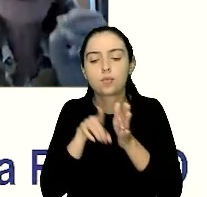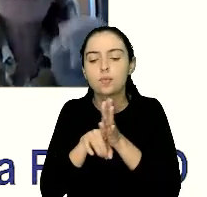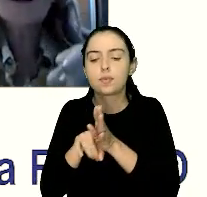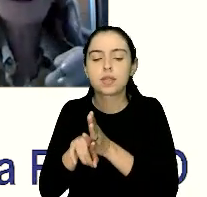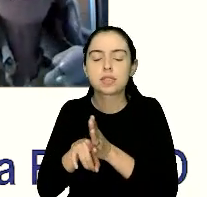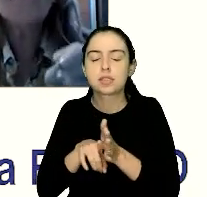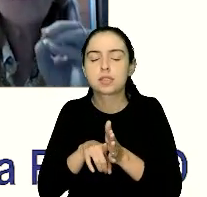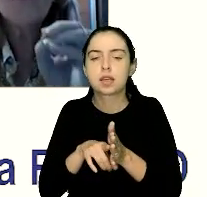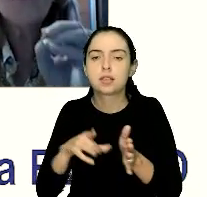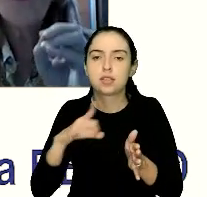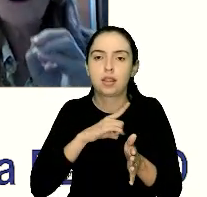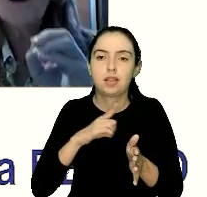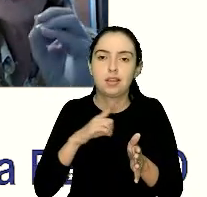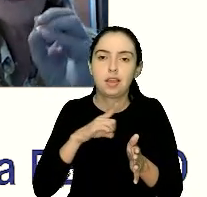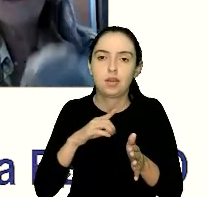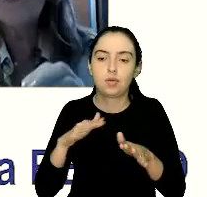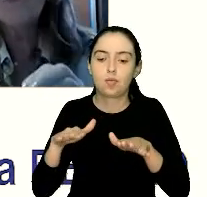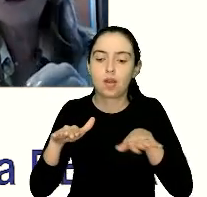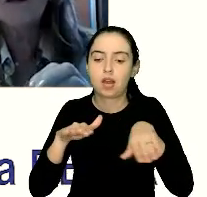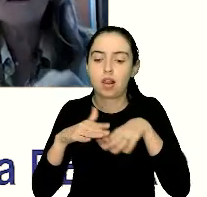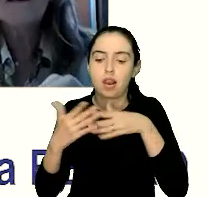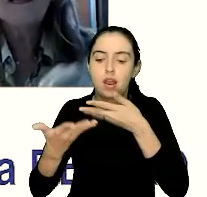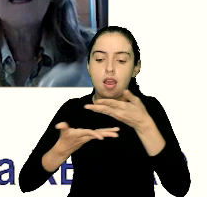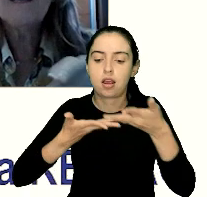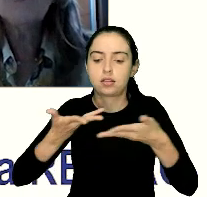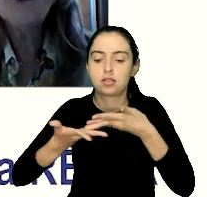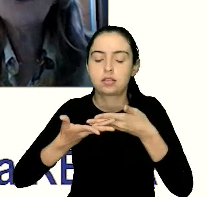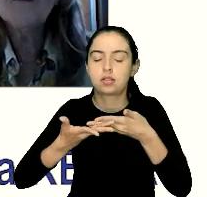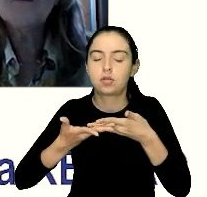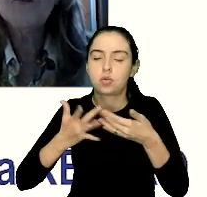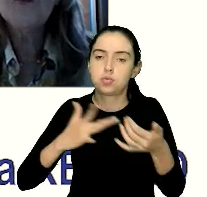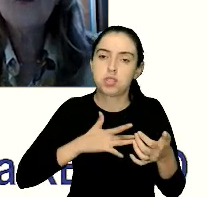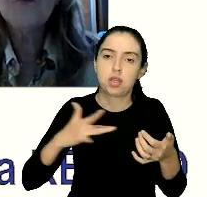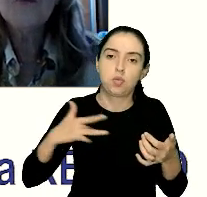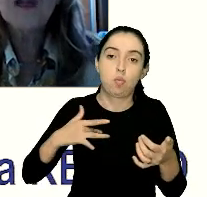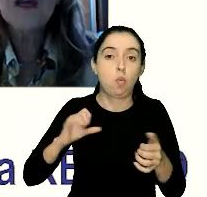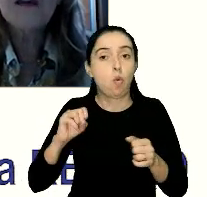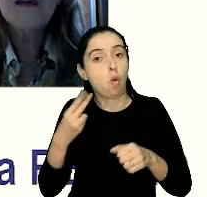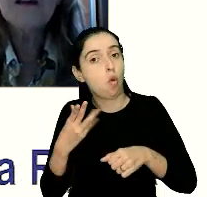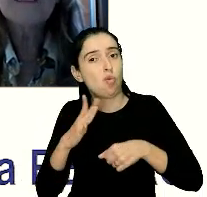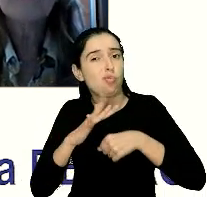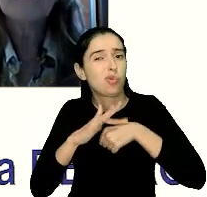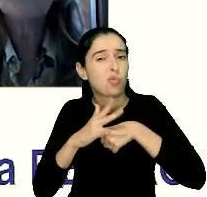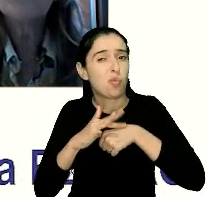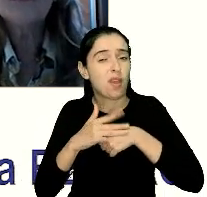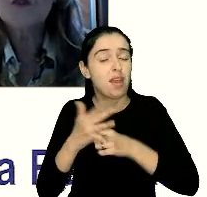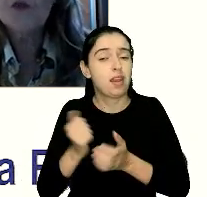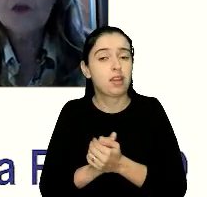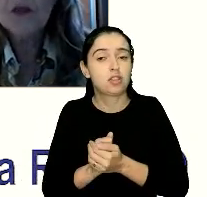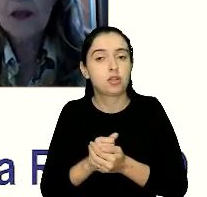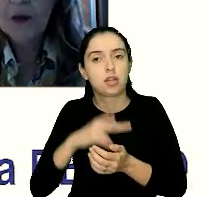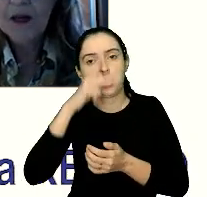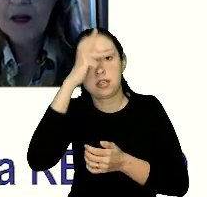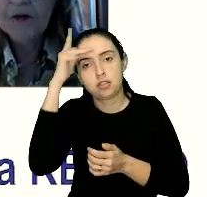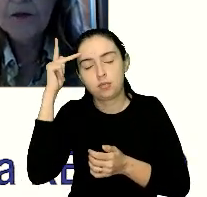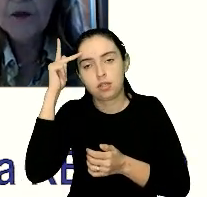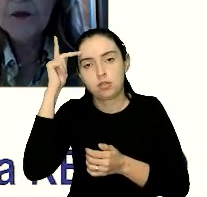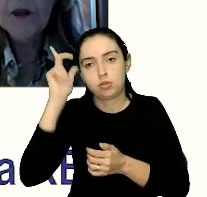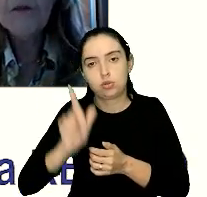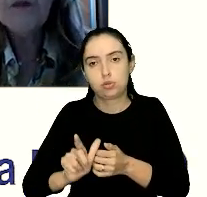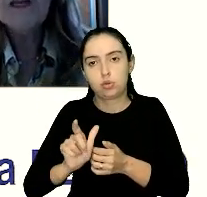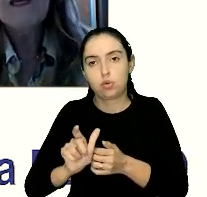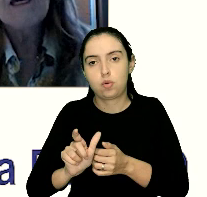relação saudável ou adoecedora entre o indivíduo e o seu